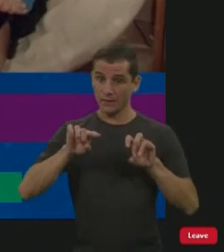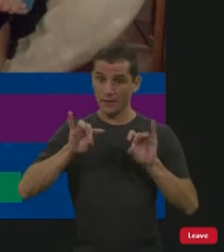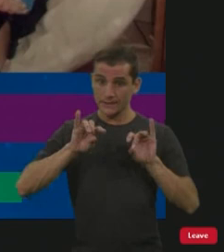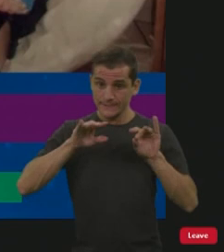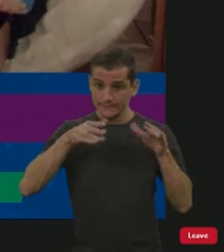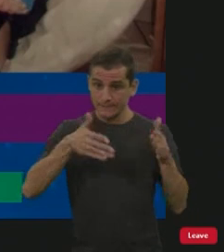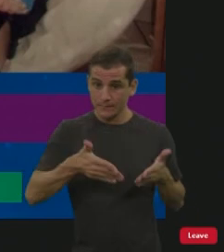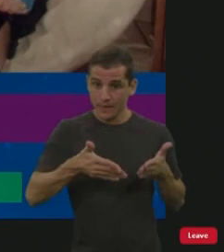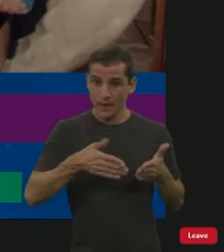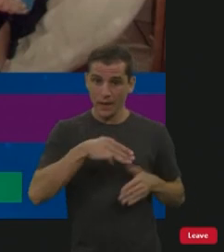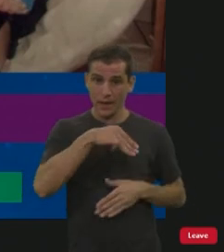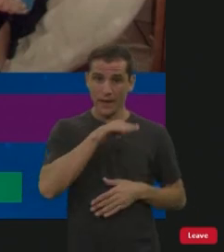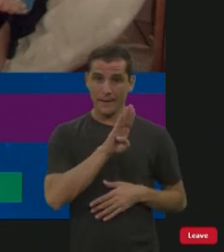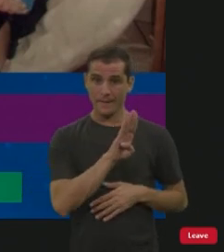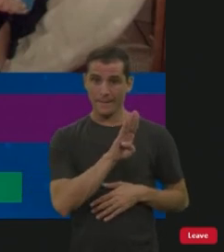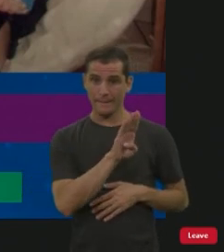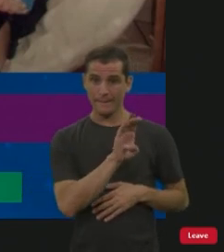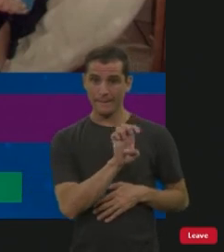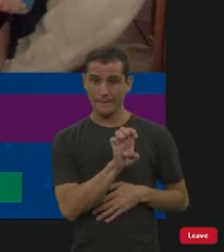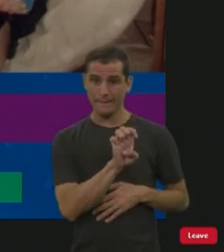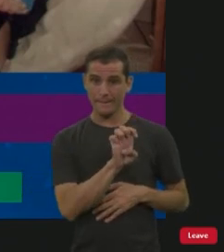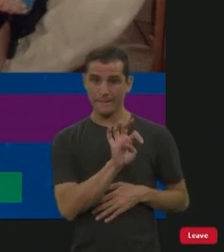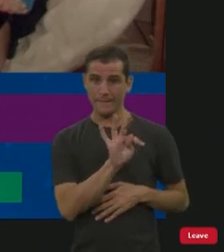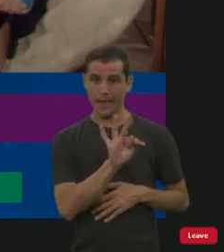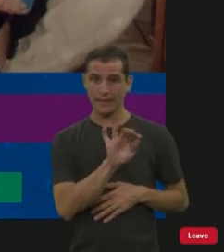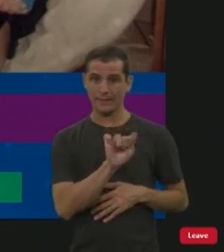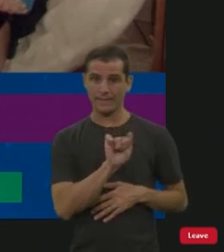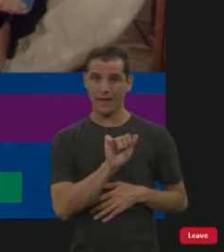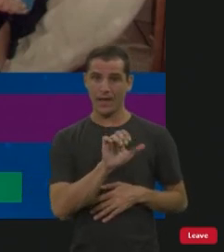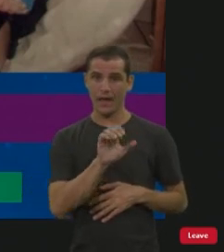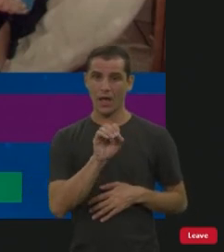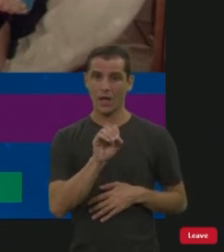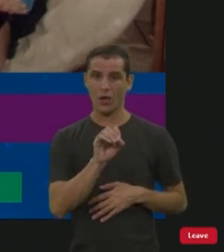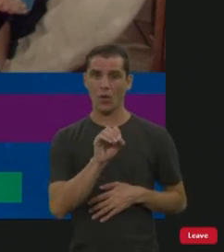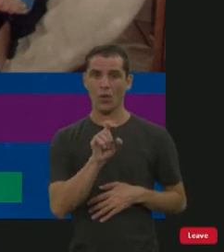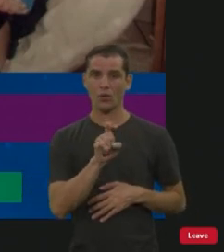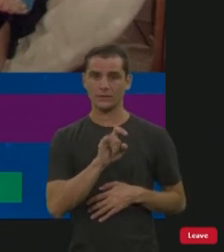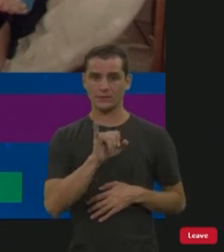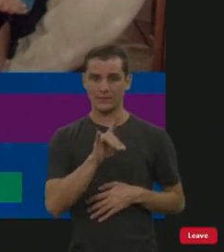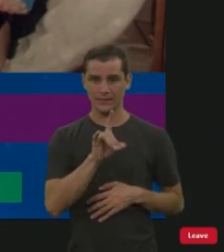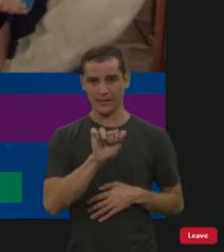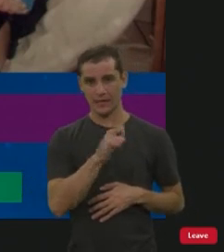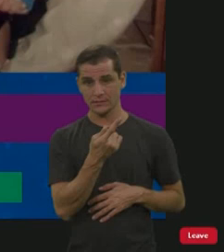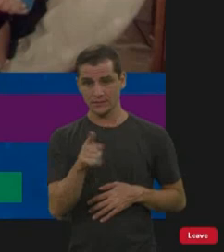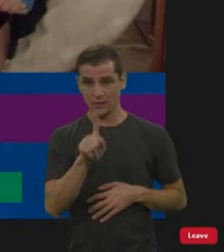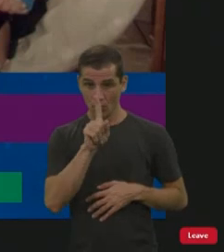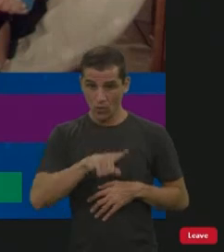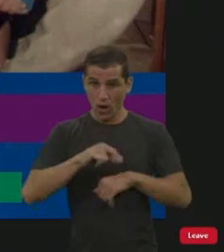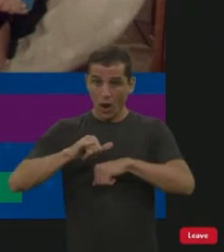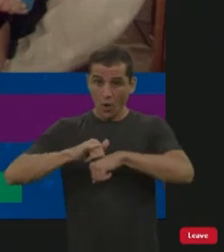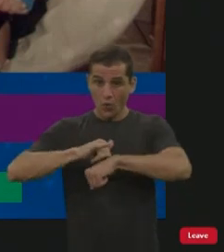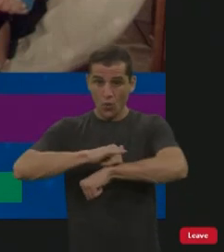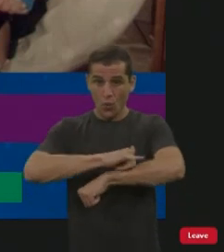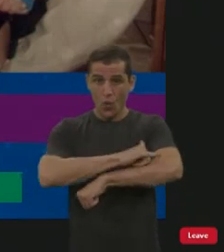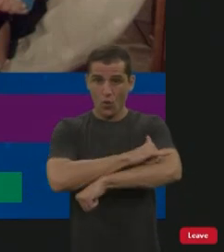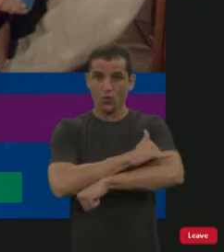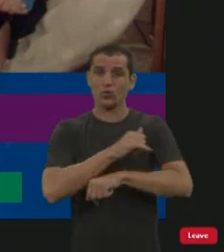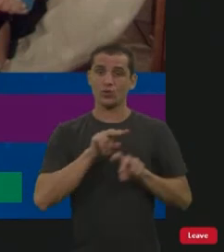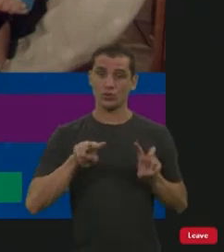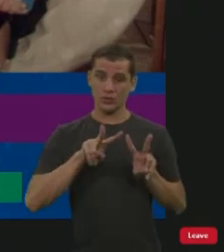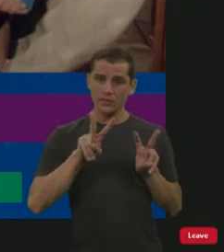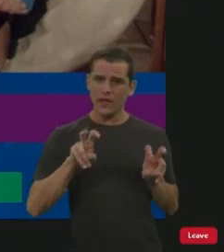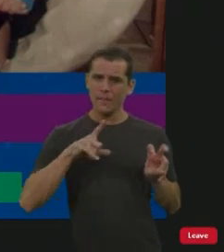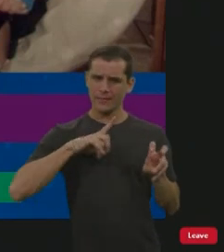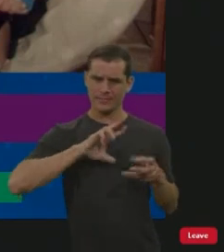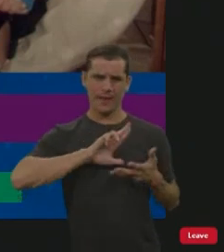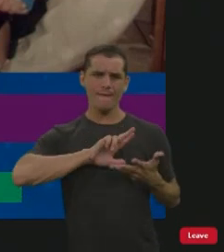da beta-oxidação, né, do metabolismo das gorduras, a gente tem várias enzimas responsáveis por